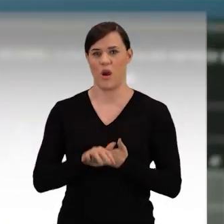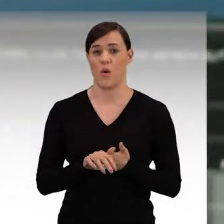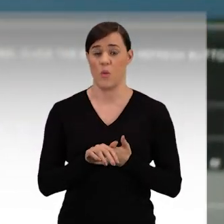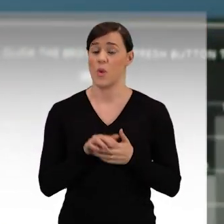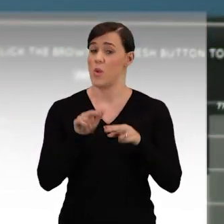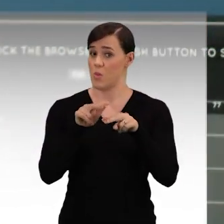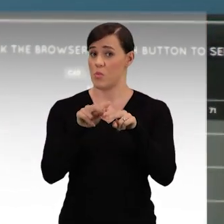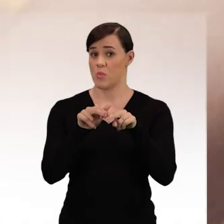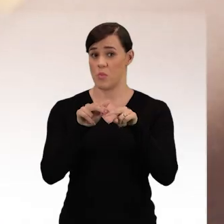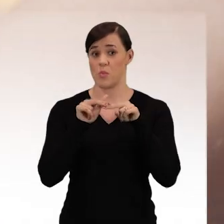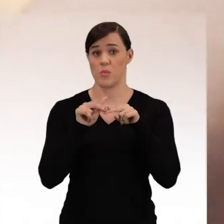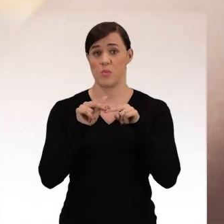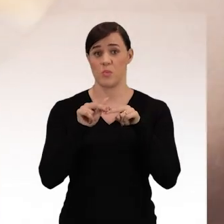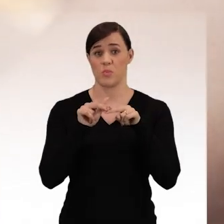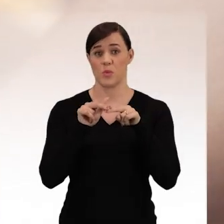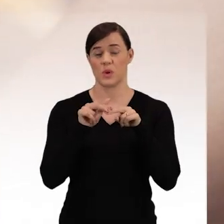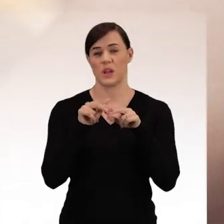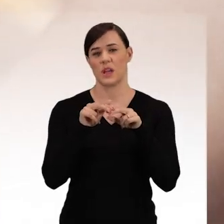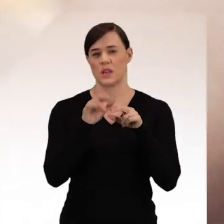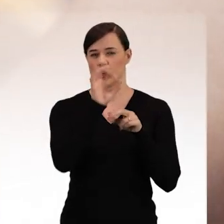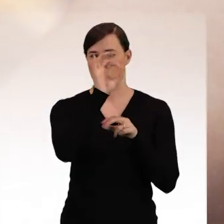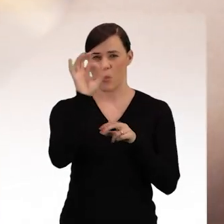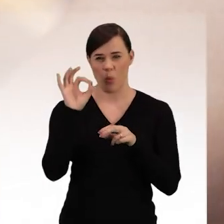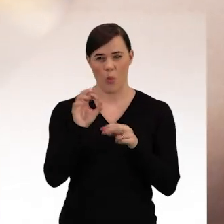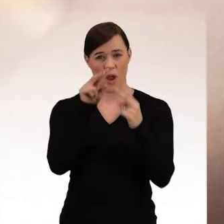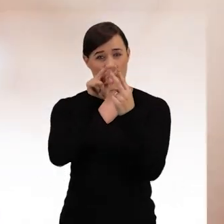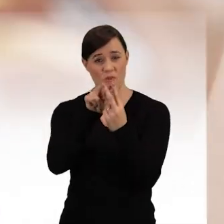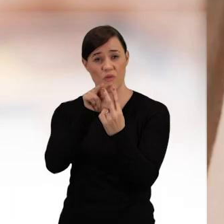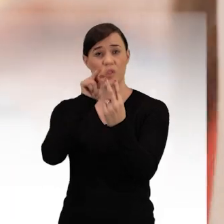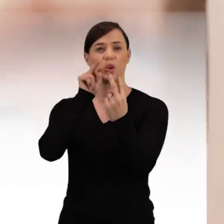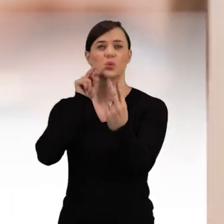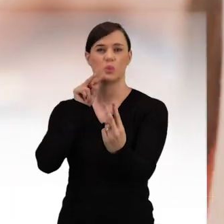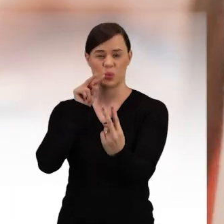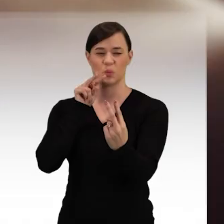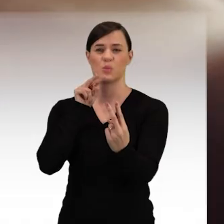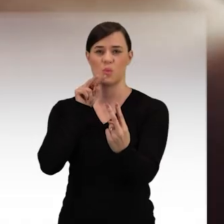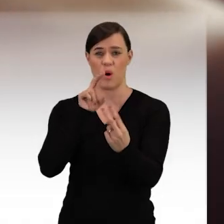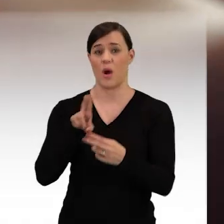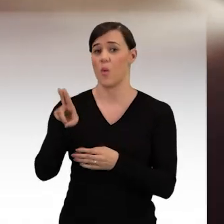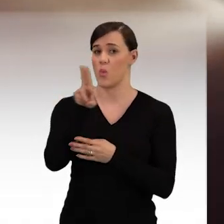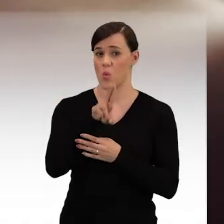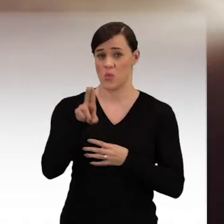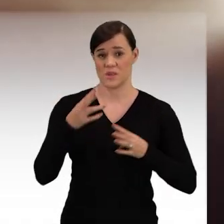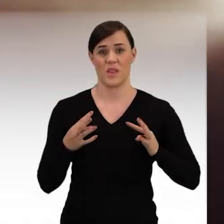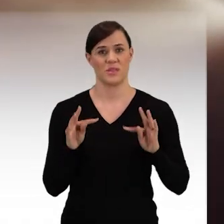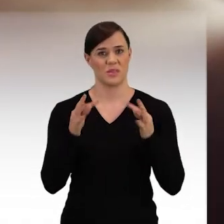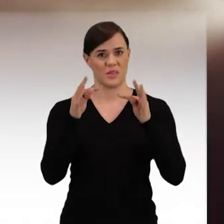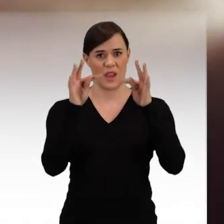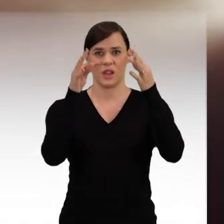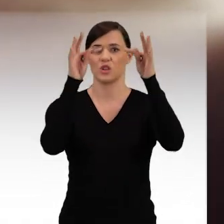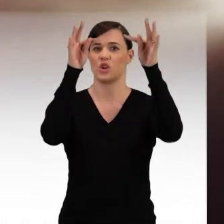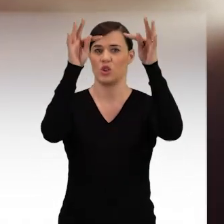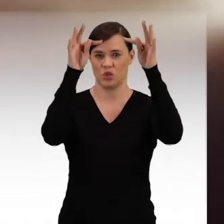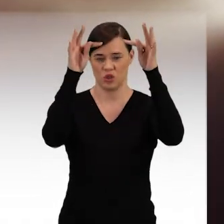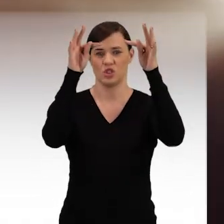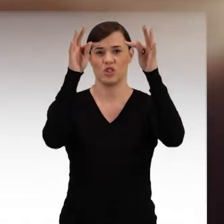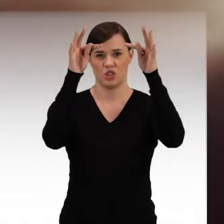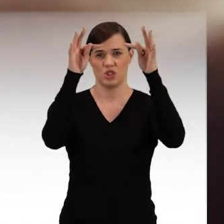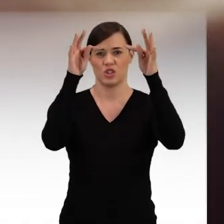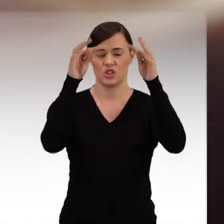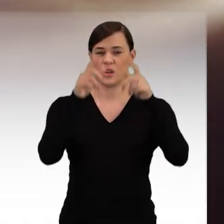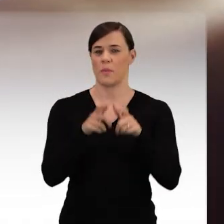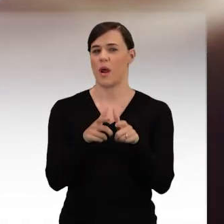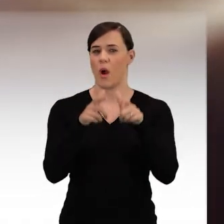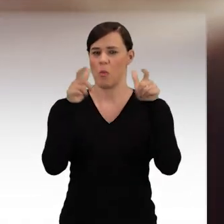chamadas dessa forma por serem moedas criptografadas, ou seja, por usarem a tecnologia de criptografia